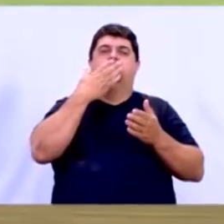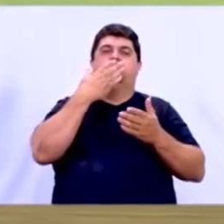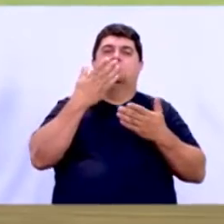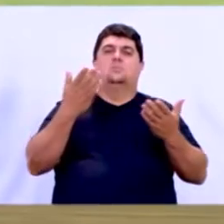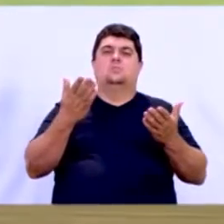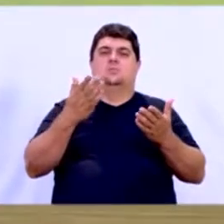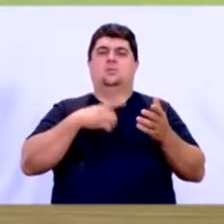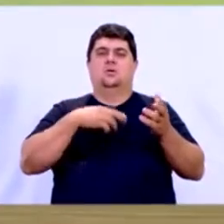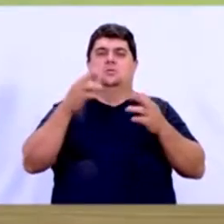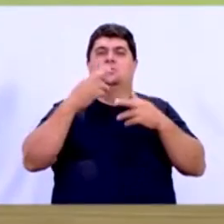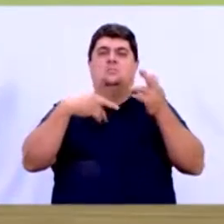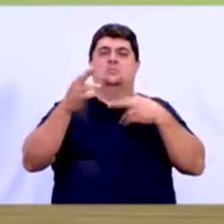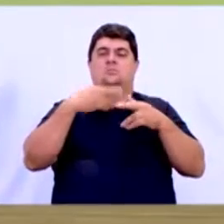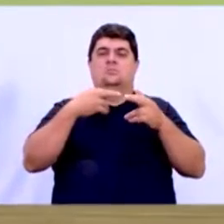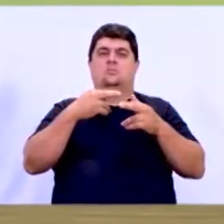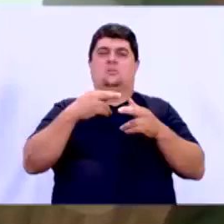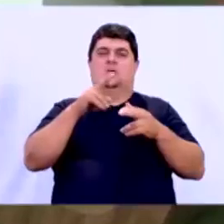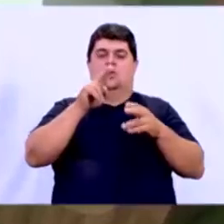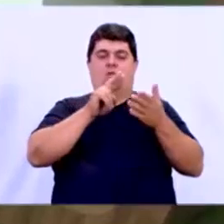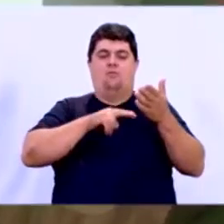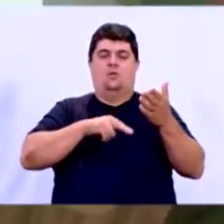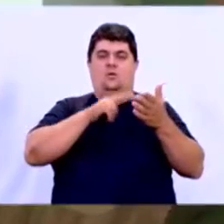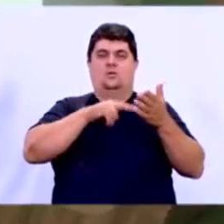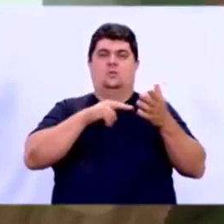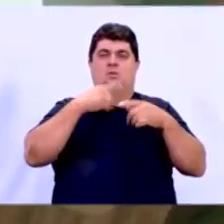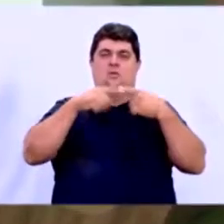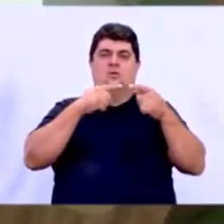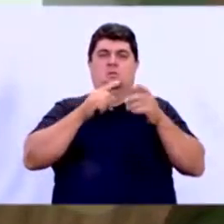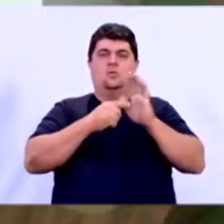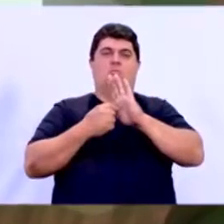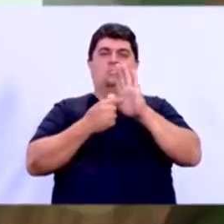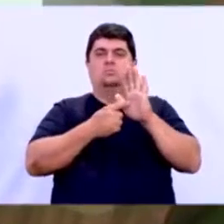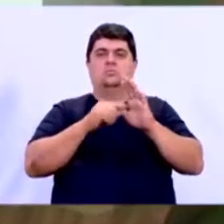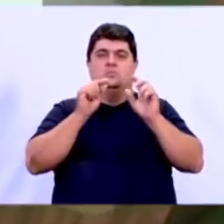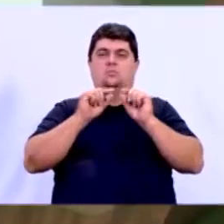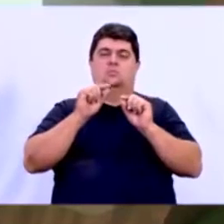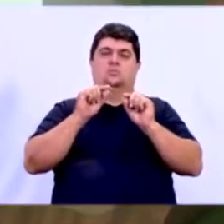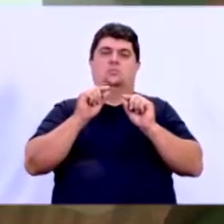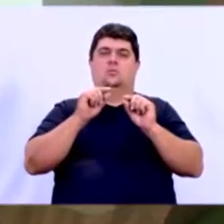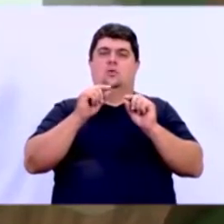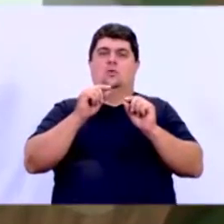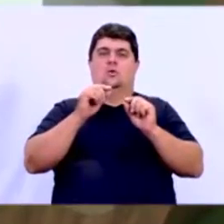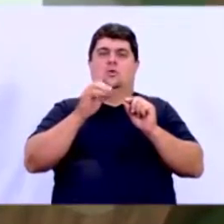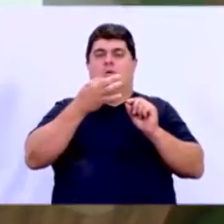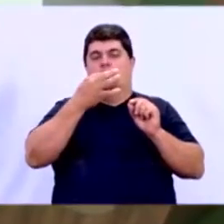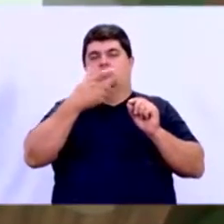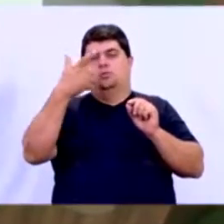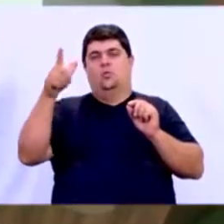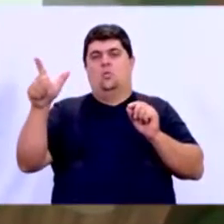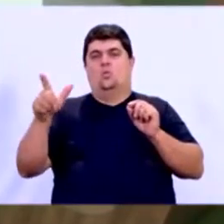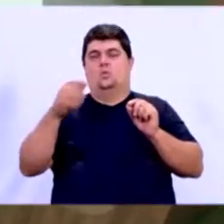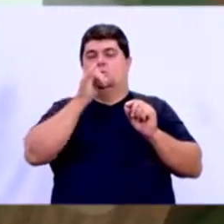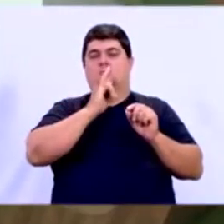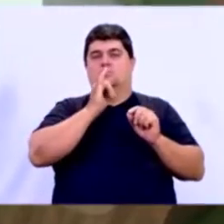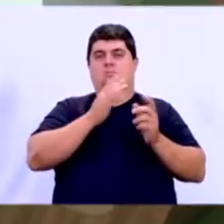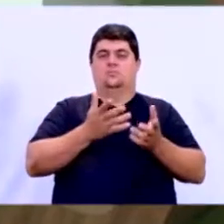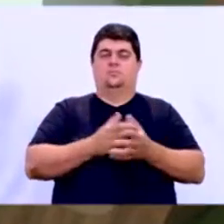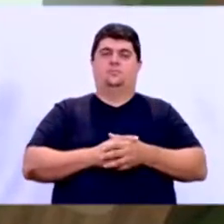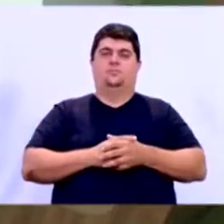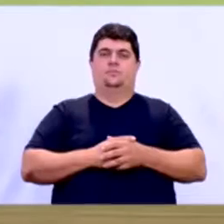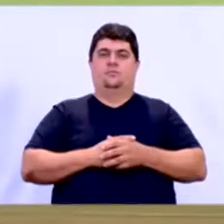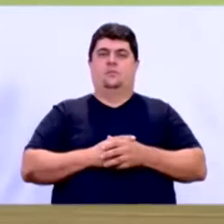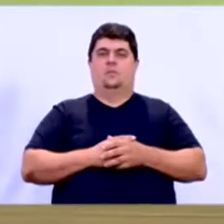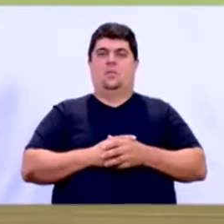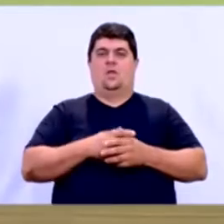temos algumas respostas aqui, professora, que eu vou lendo, mas depois a gente vai apresentando as outras opções que a gente colocou, alguns exemplos. Exatamente. Então,